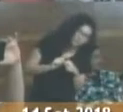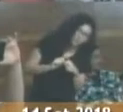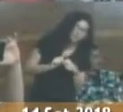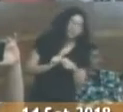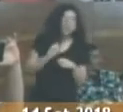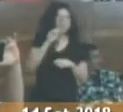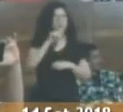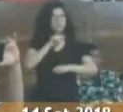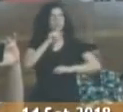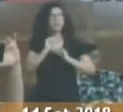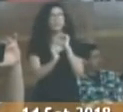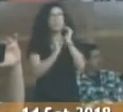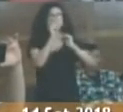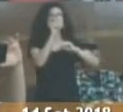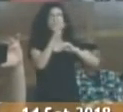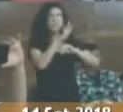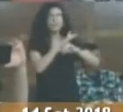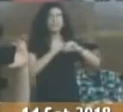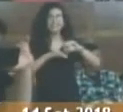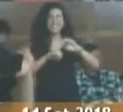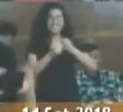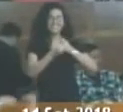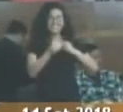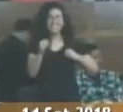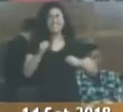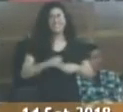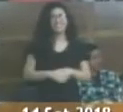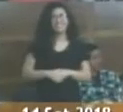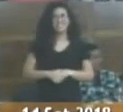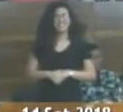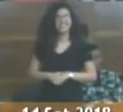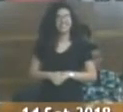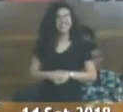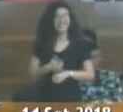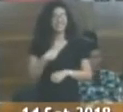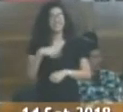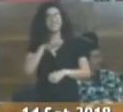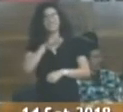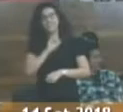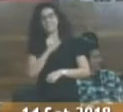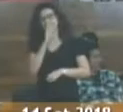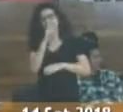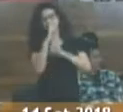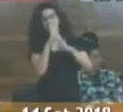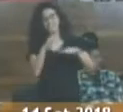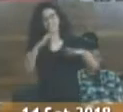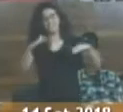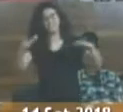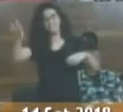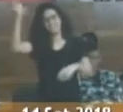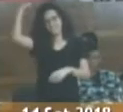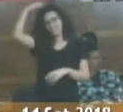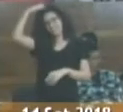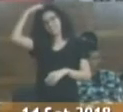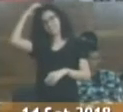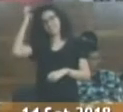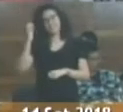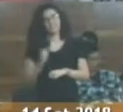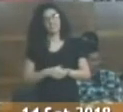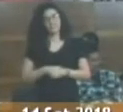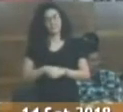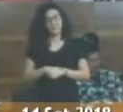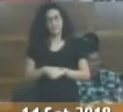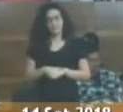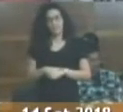Baía da Ilha Grande. Eu sou um apaixonado pelo mar de Angra, pela Baía da Ilha